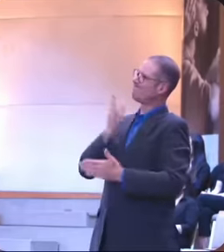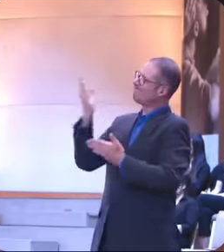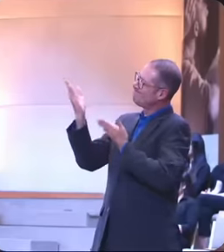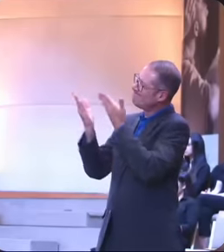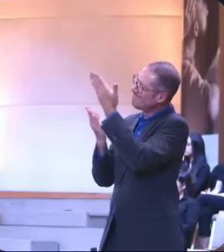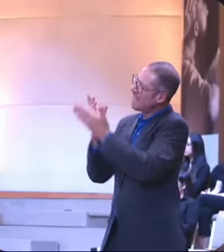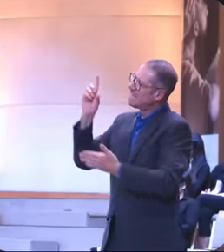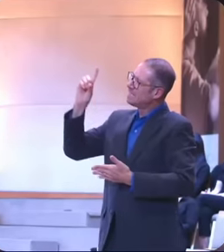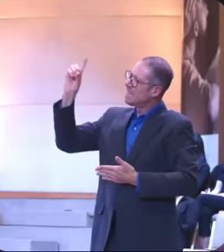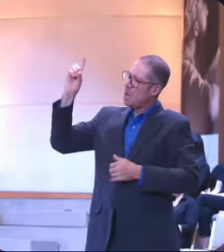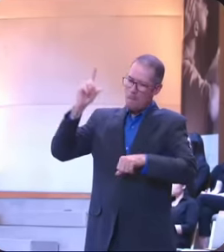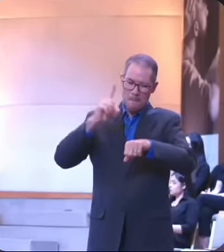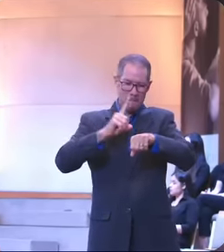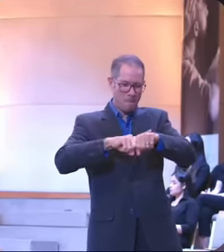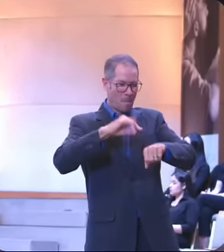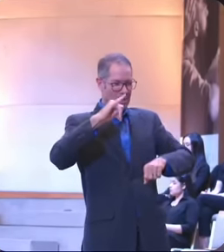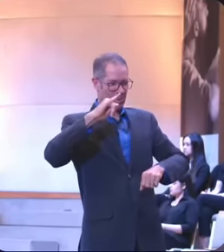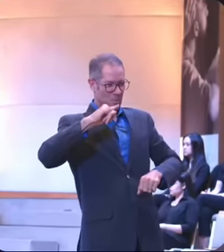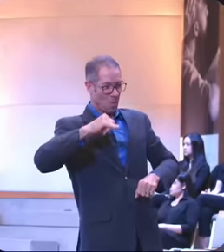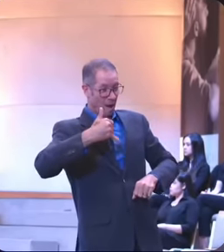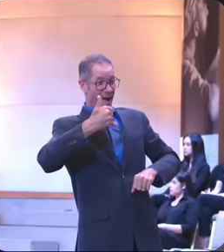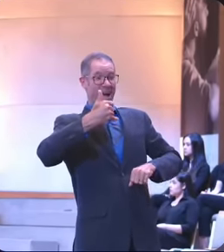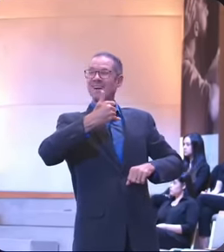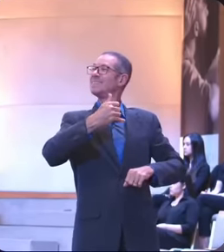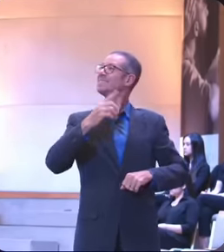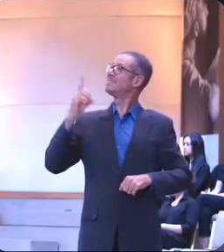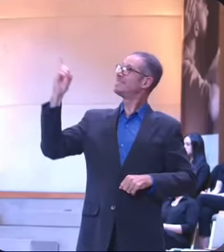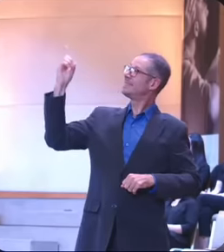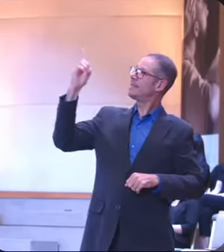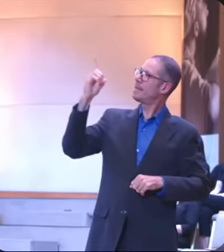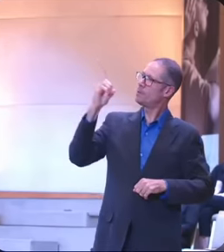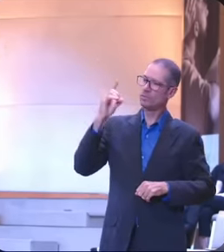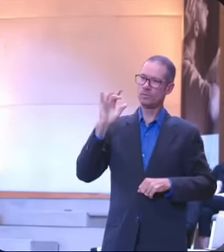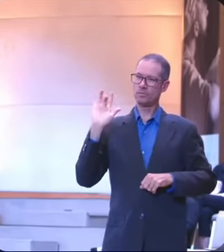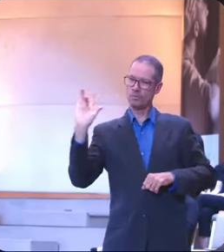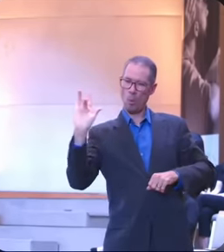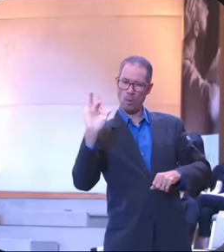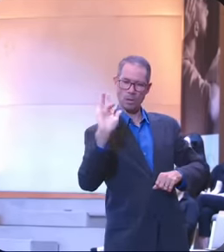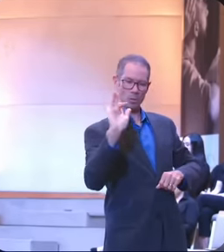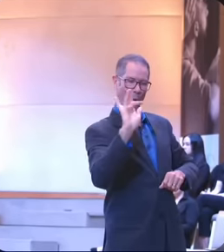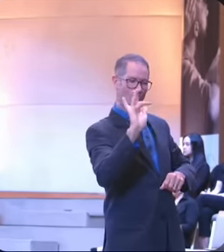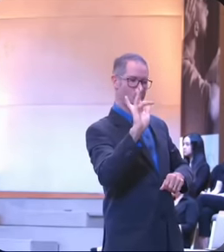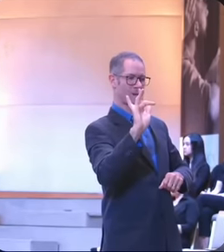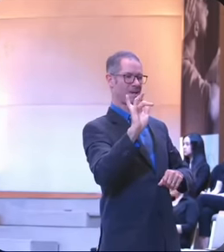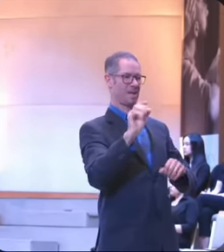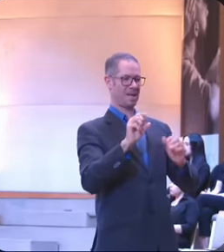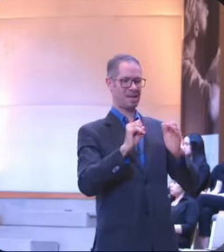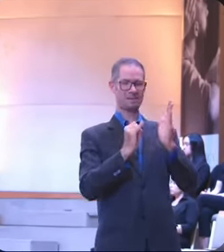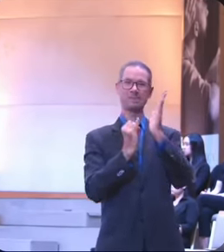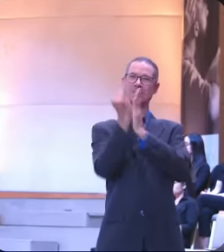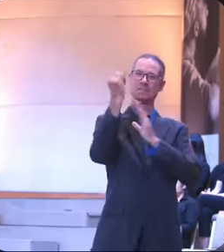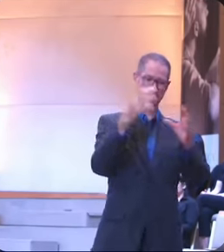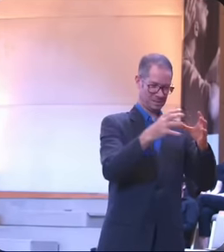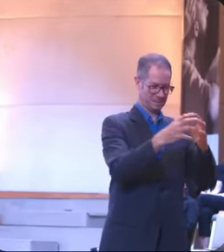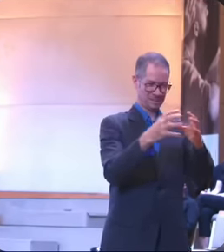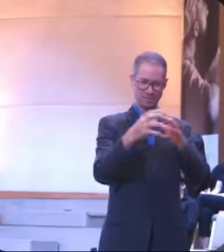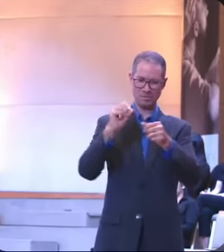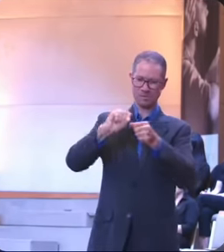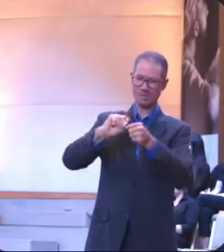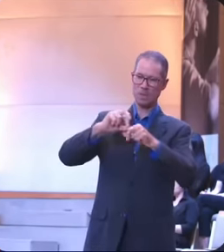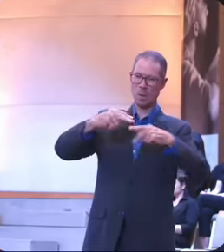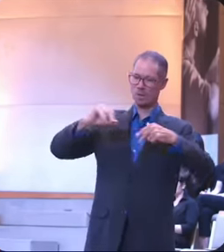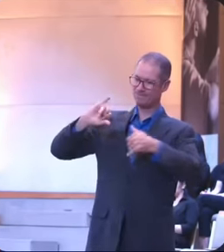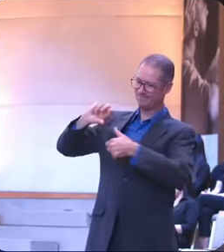em momentos oportunos Deus levanta intercessores para fazer coisas extraordinárias.